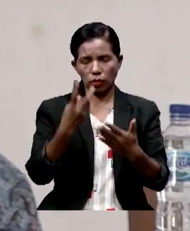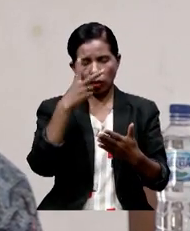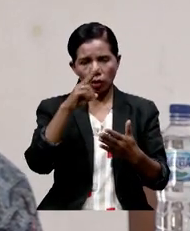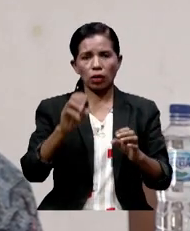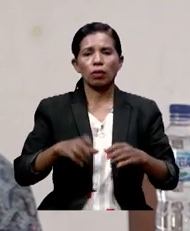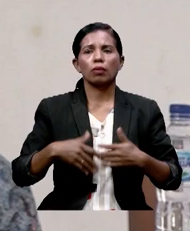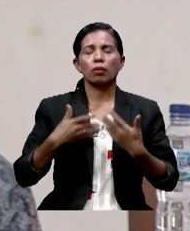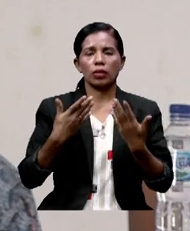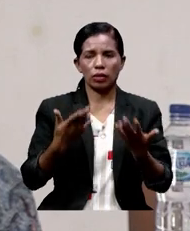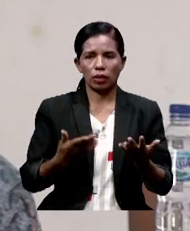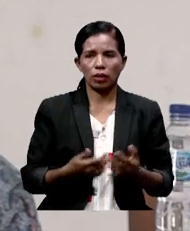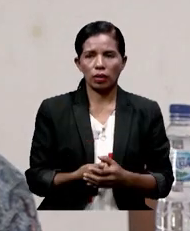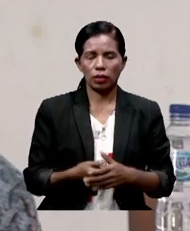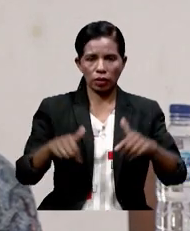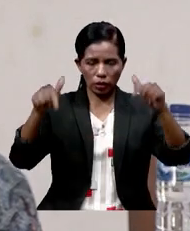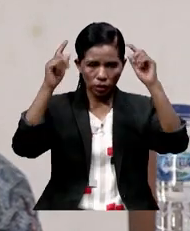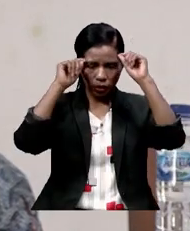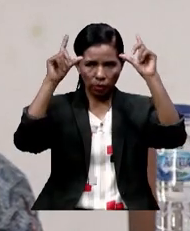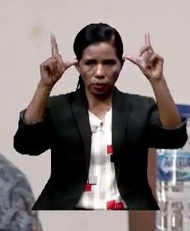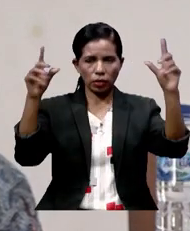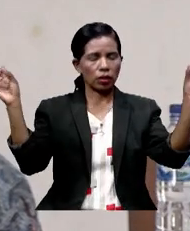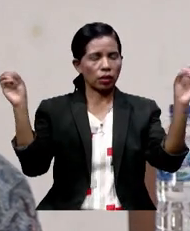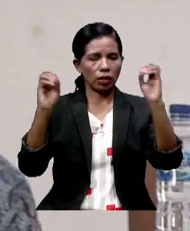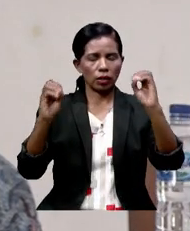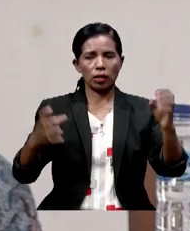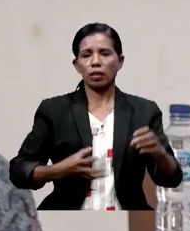infame e a Timor-Leste, lá é ódio